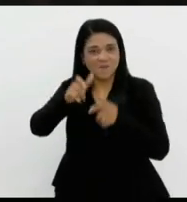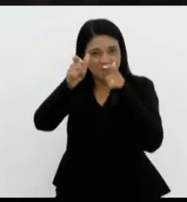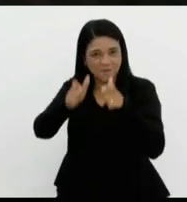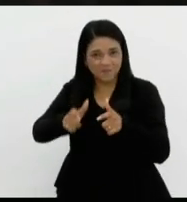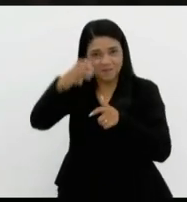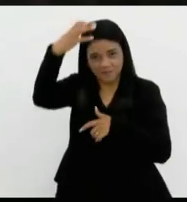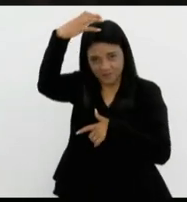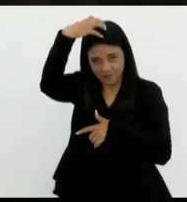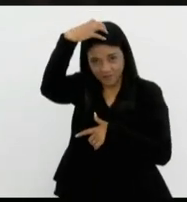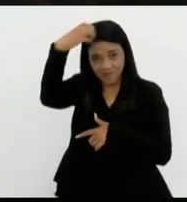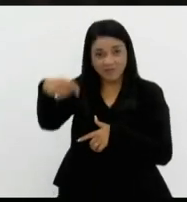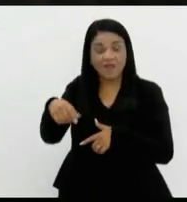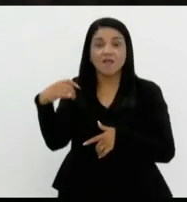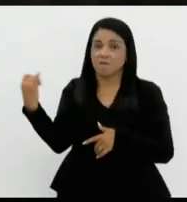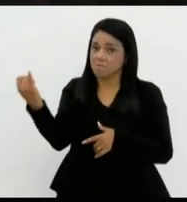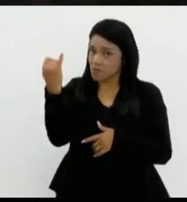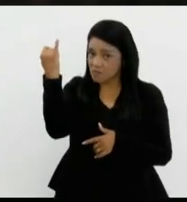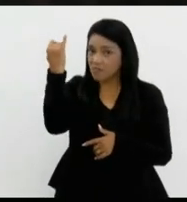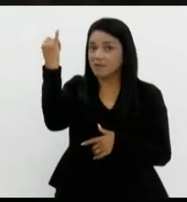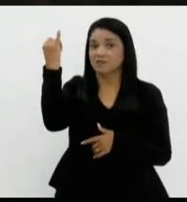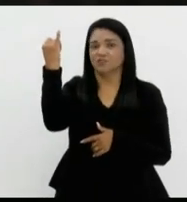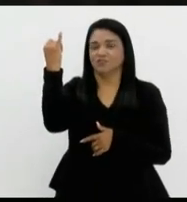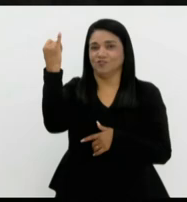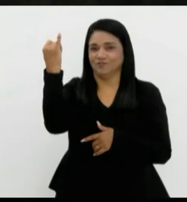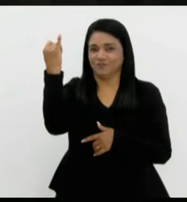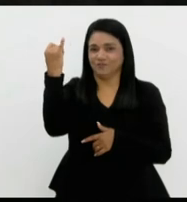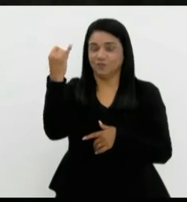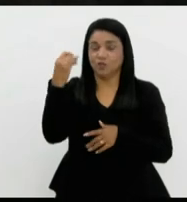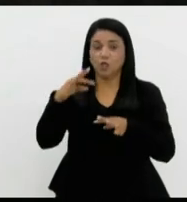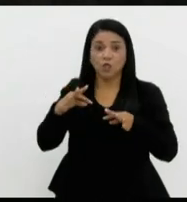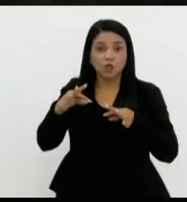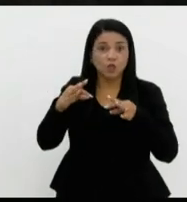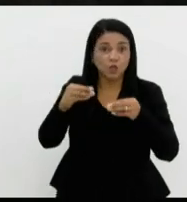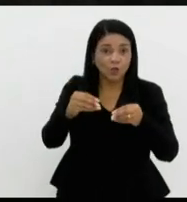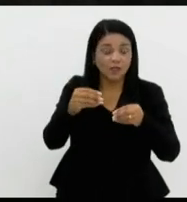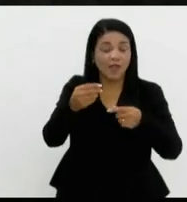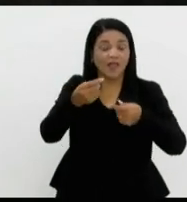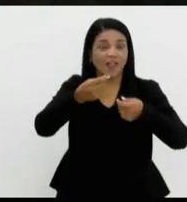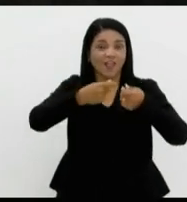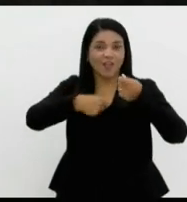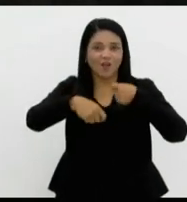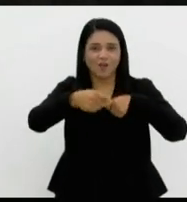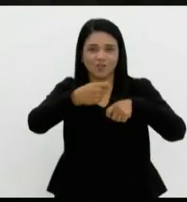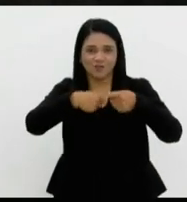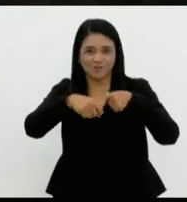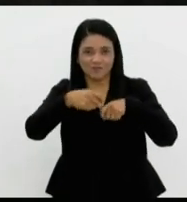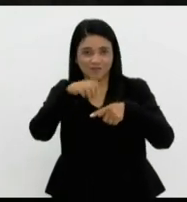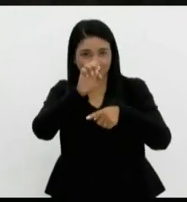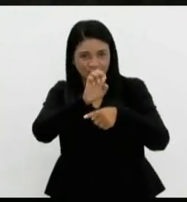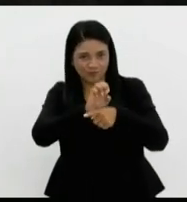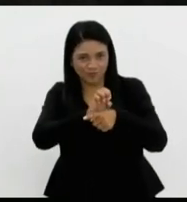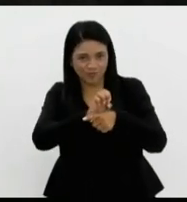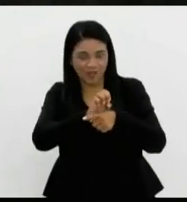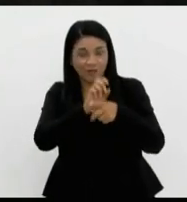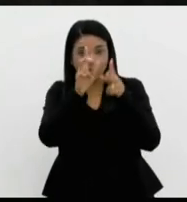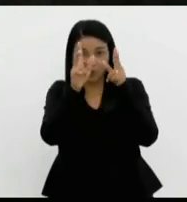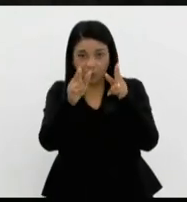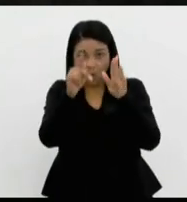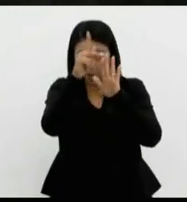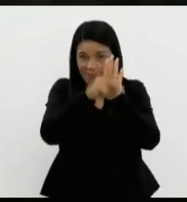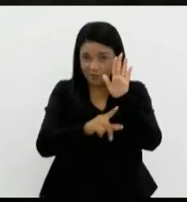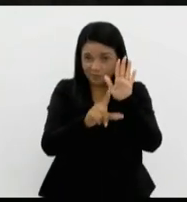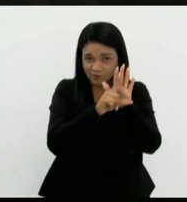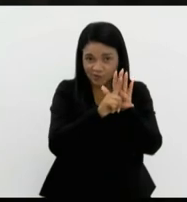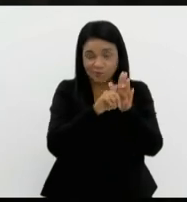ser muito importante, porque toda a economia do estado do Rio de Janeiro, aonde tiver uma escola estadual,